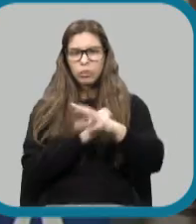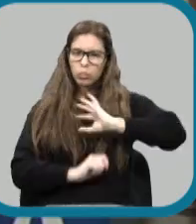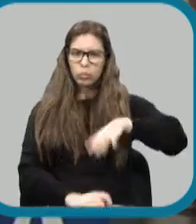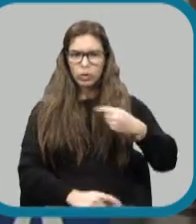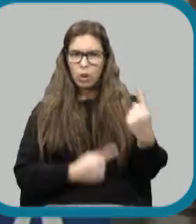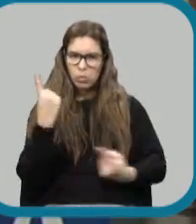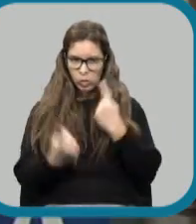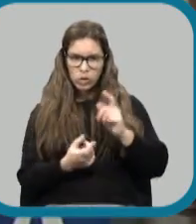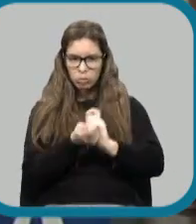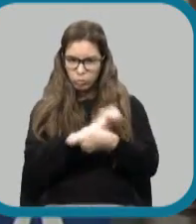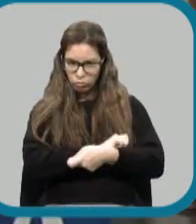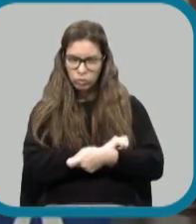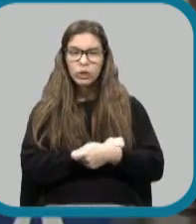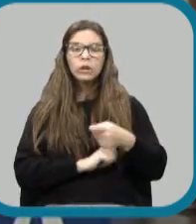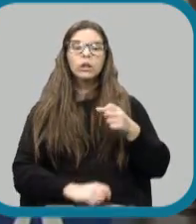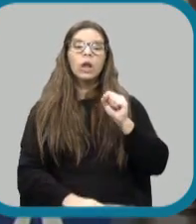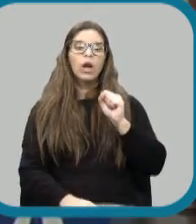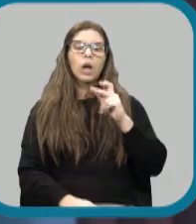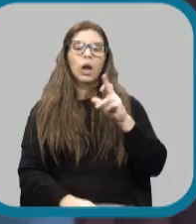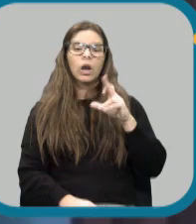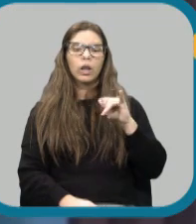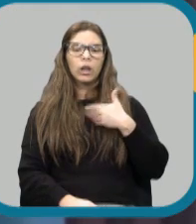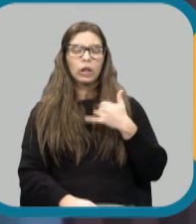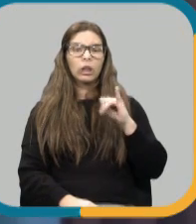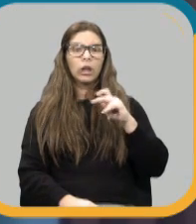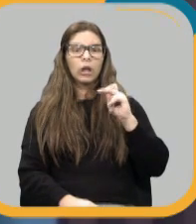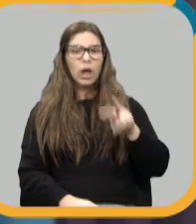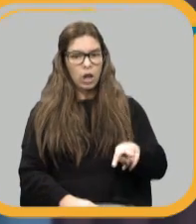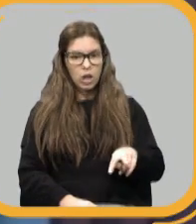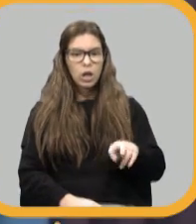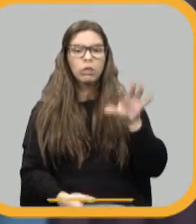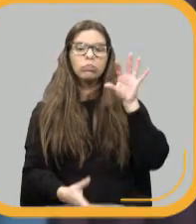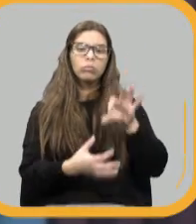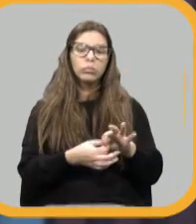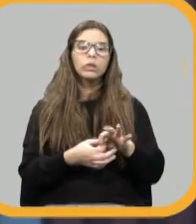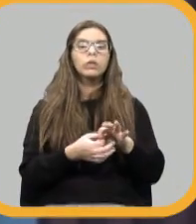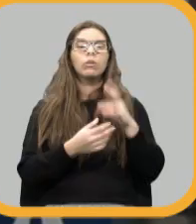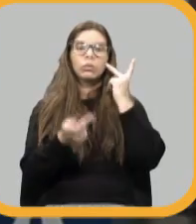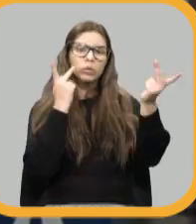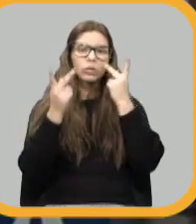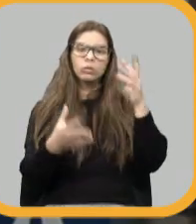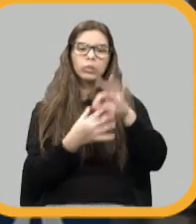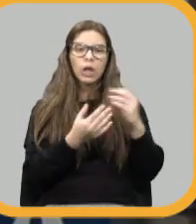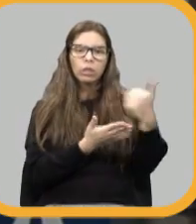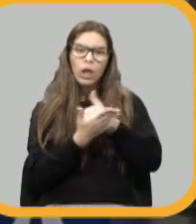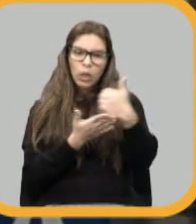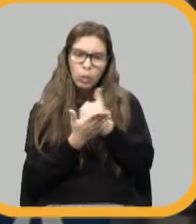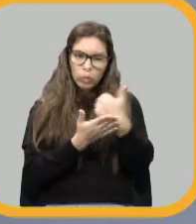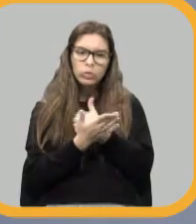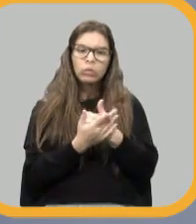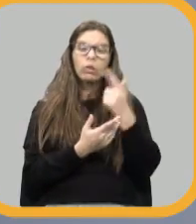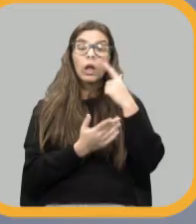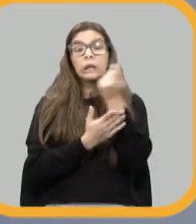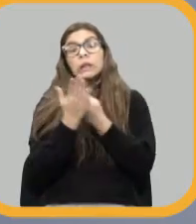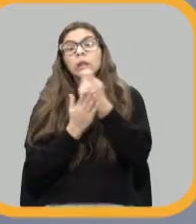mundo. Ela no The Guardian era liderada, ela pertencia à equipa de Data Visualization, ela trabalhava com dados, como eu